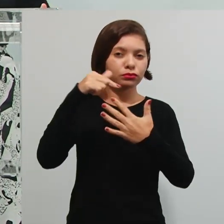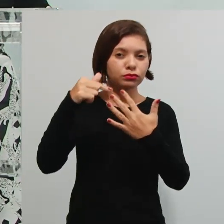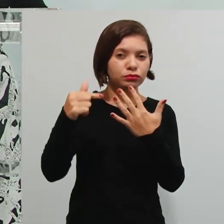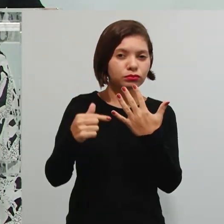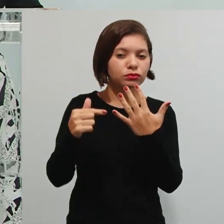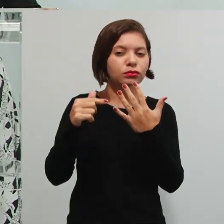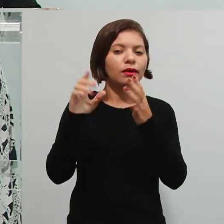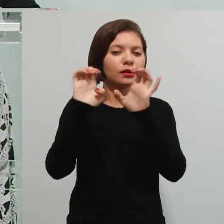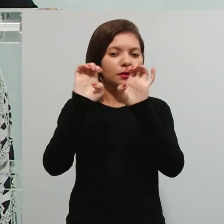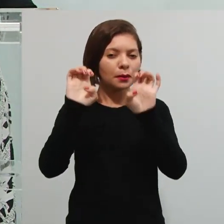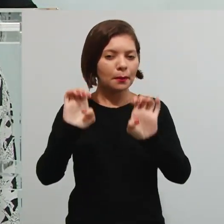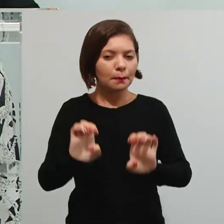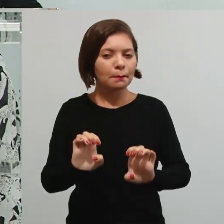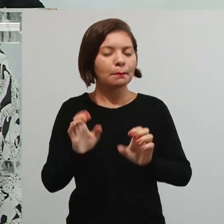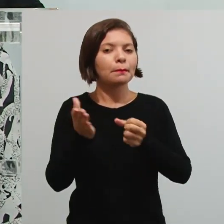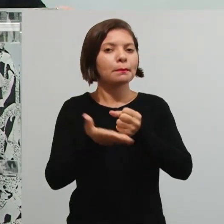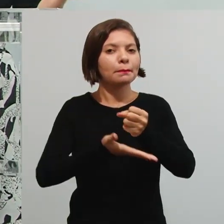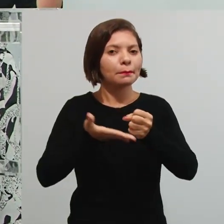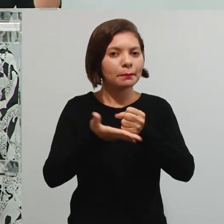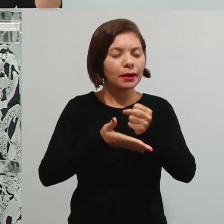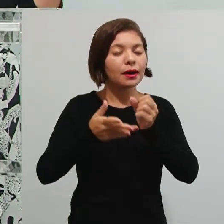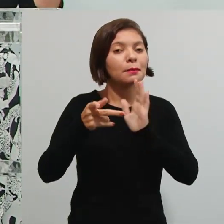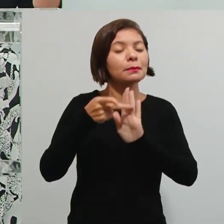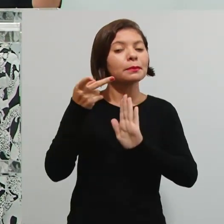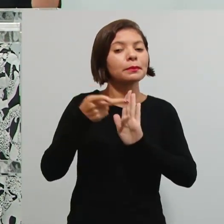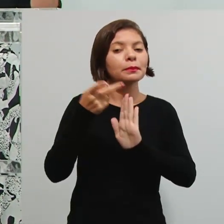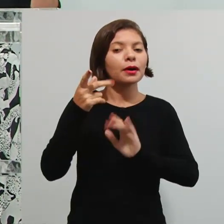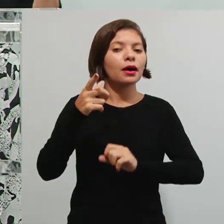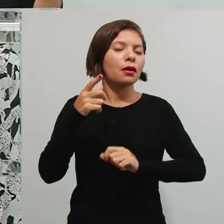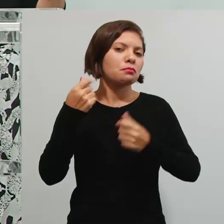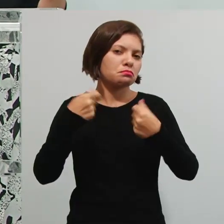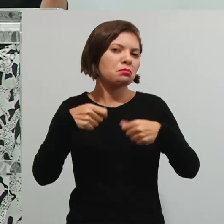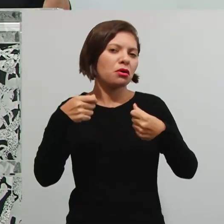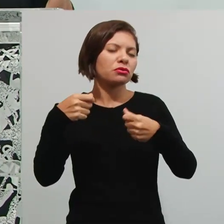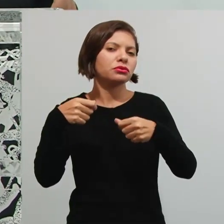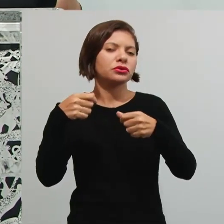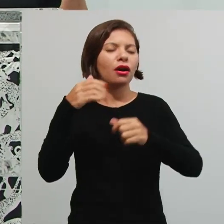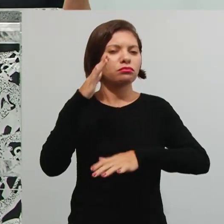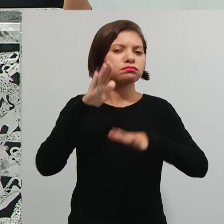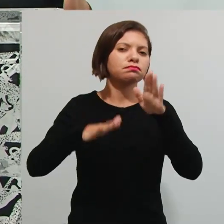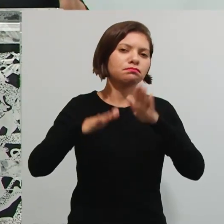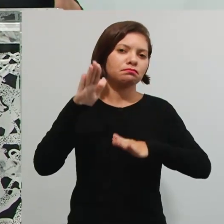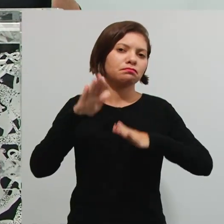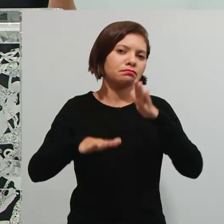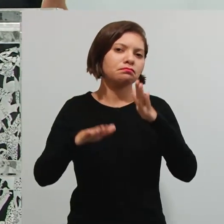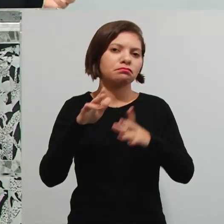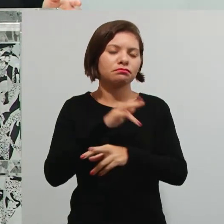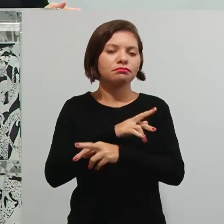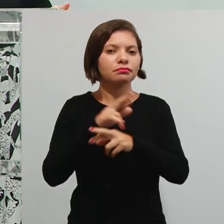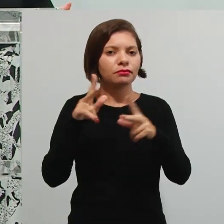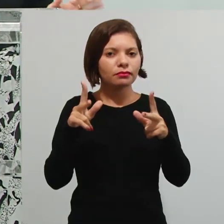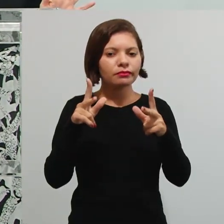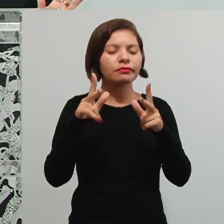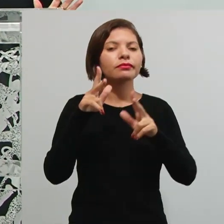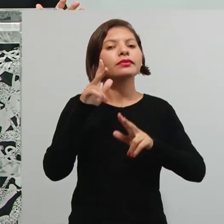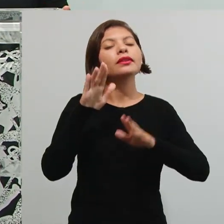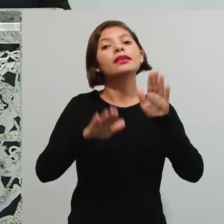né, de base em toda a portaria, ela pode variar um pouquinho de uma para outra, dependendo da